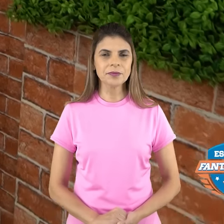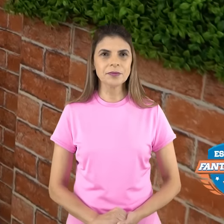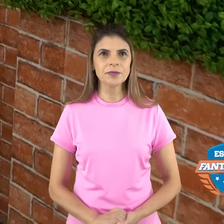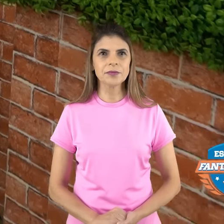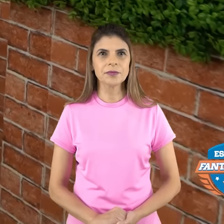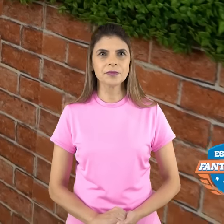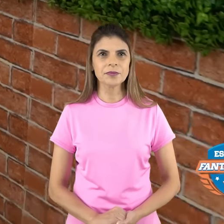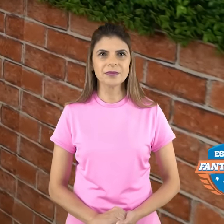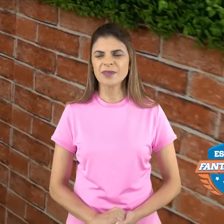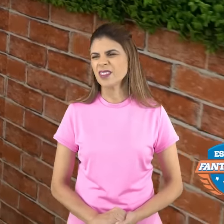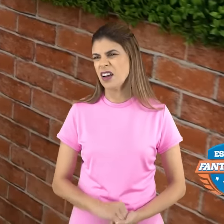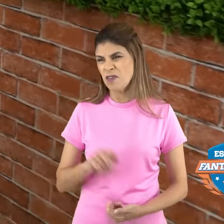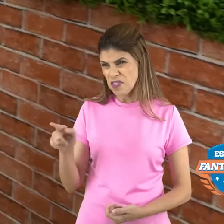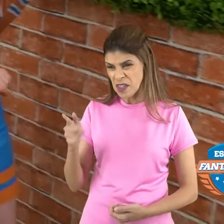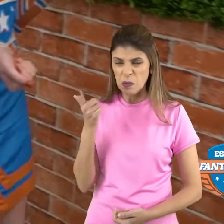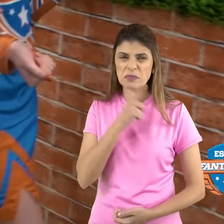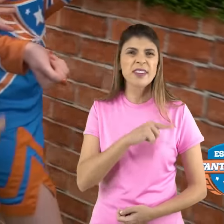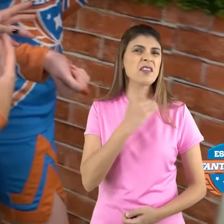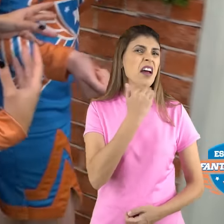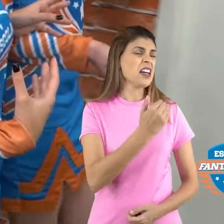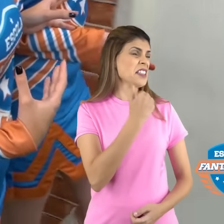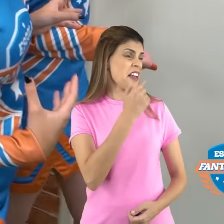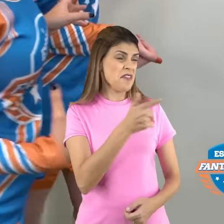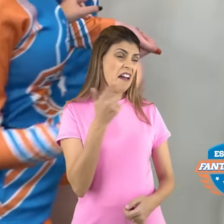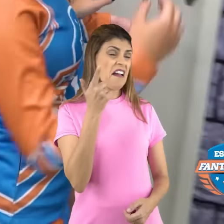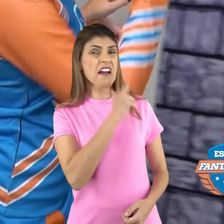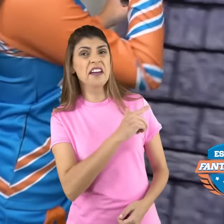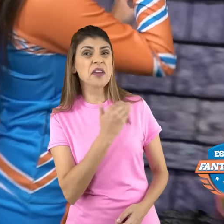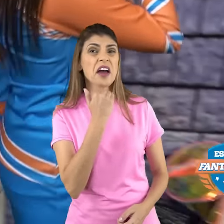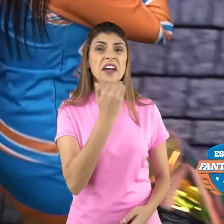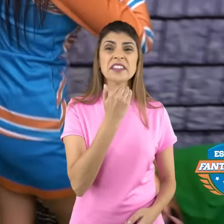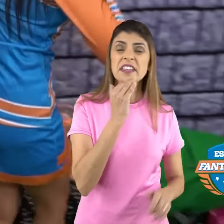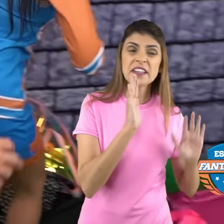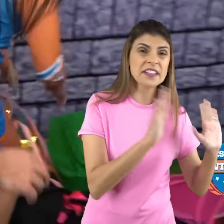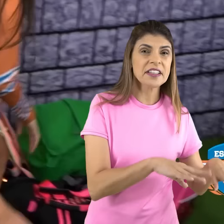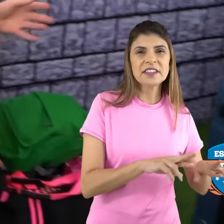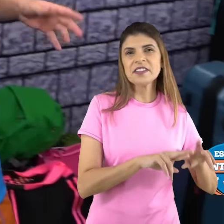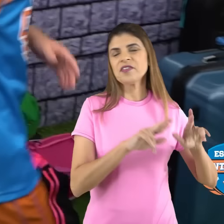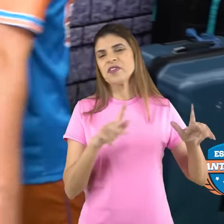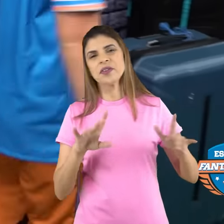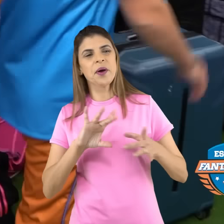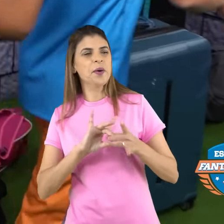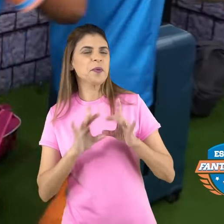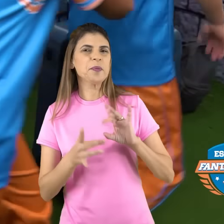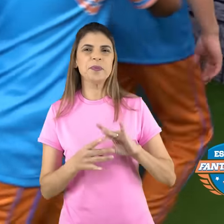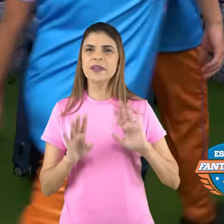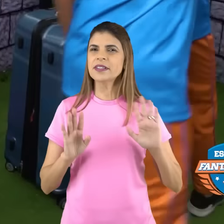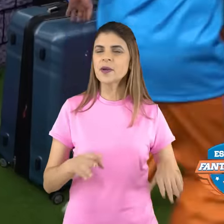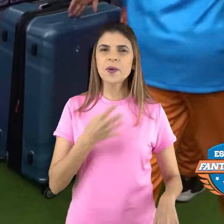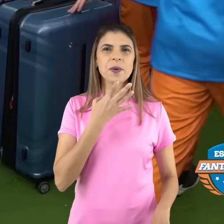Você não joga nada, Rafael. Não adianta você falar que vai arrebentar no céu. Ah, mas pera, você não sabe.